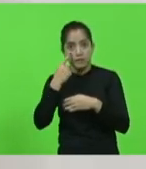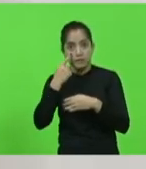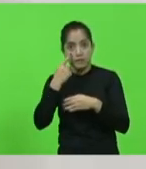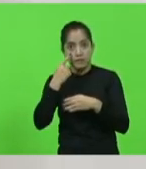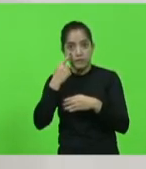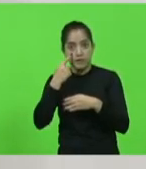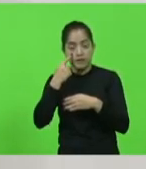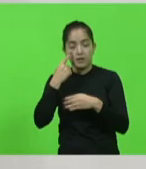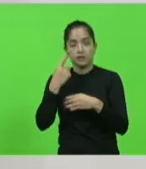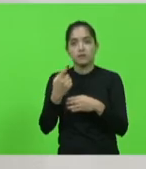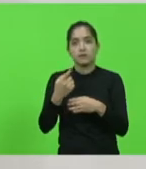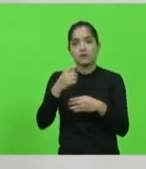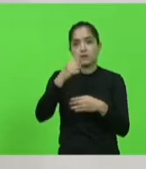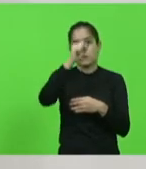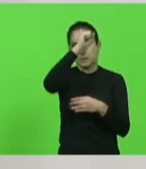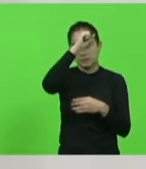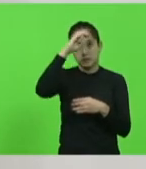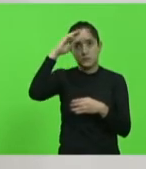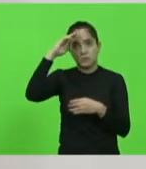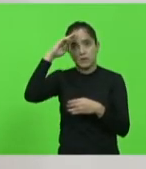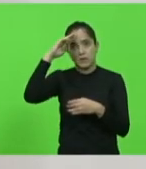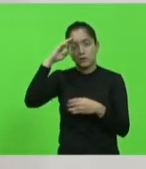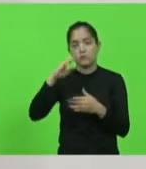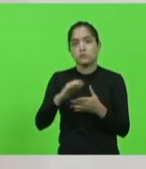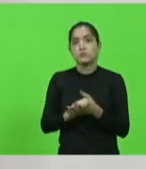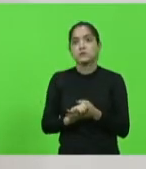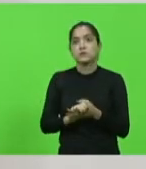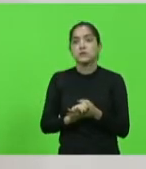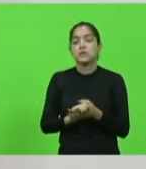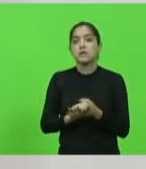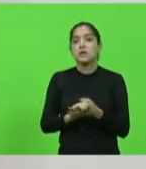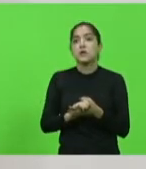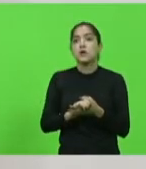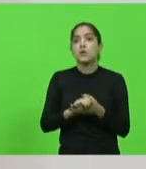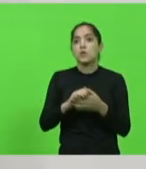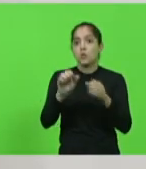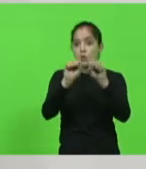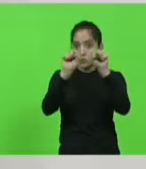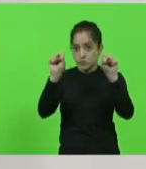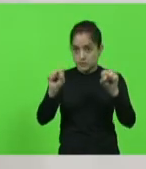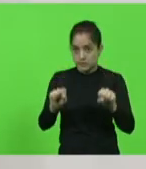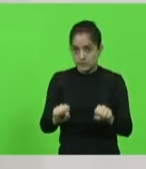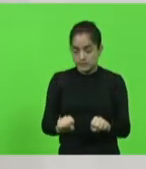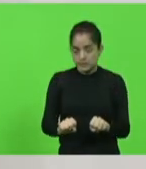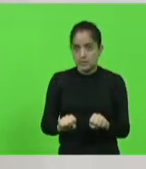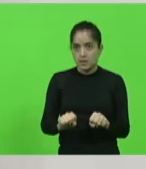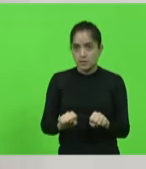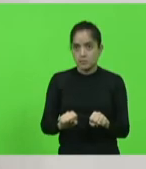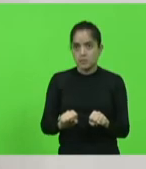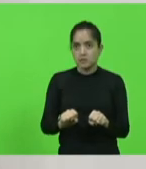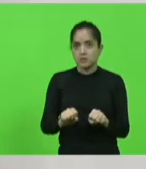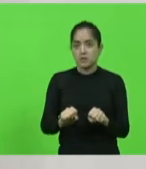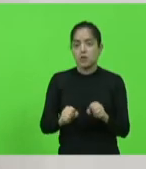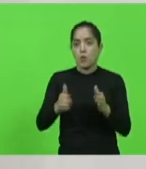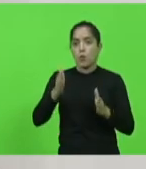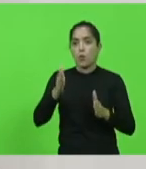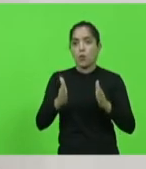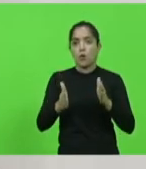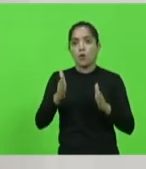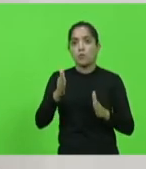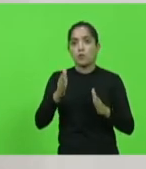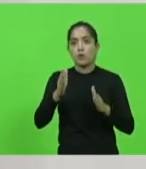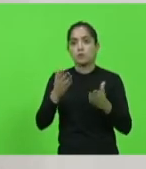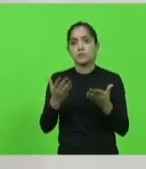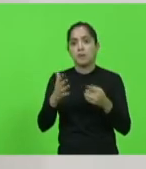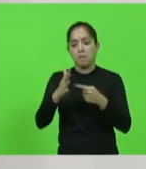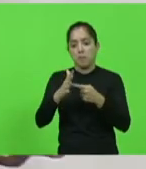Carlos, uma propriedade em que o sistema de ordem é feito por robôs, e a dificuldade